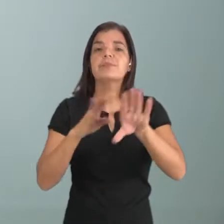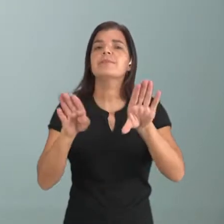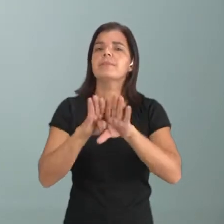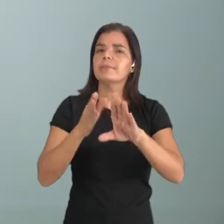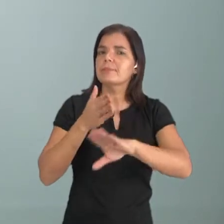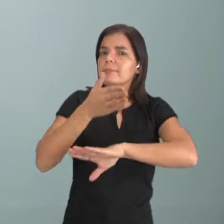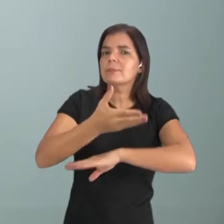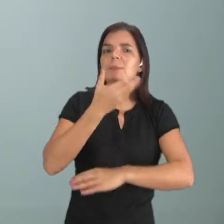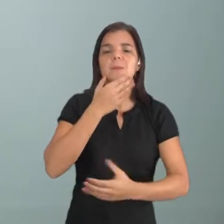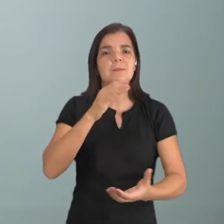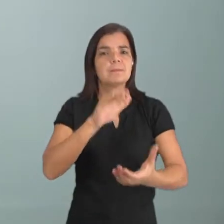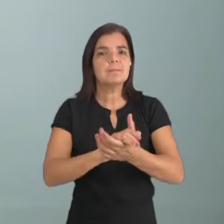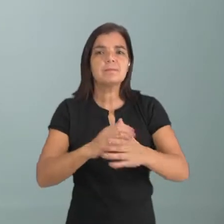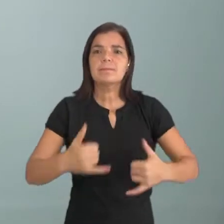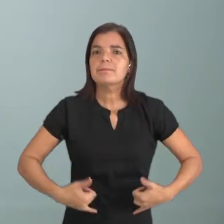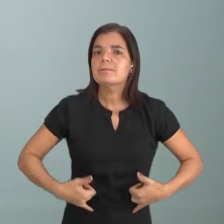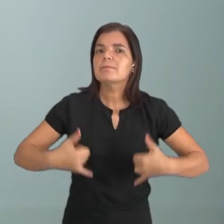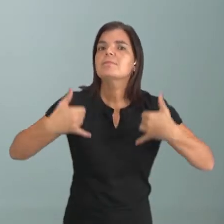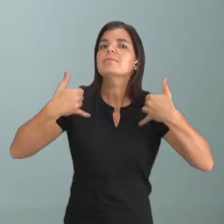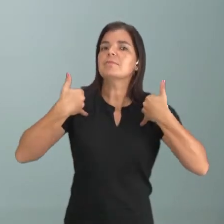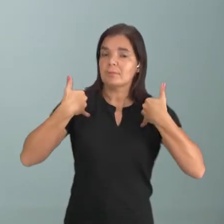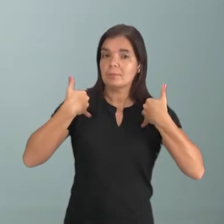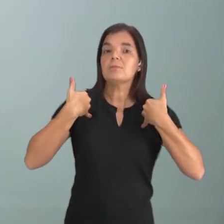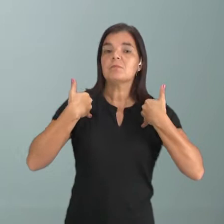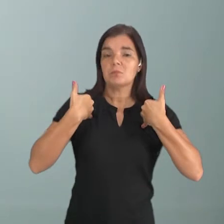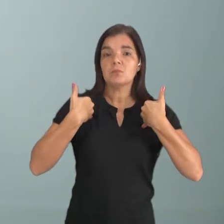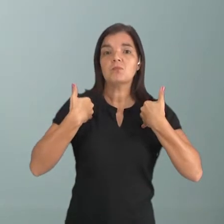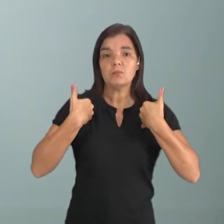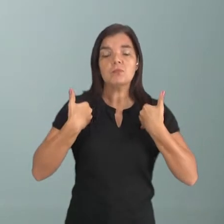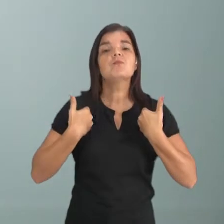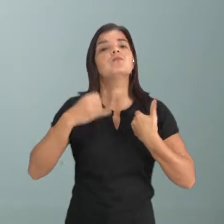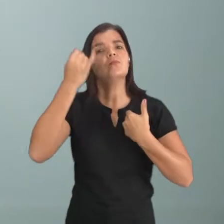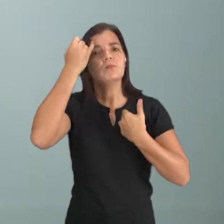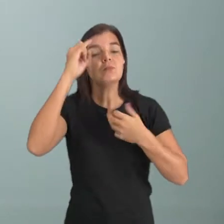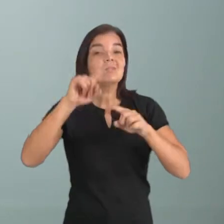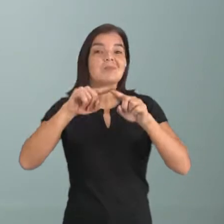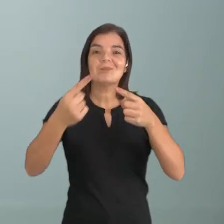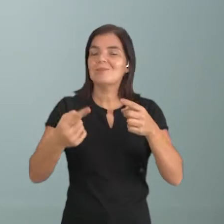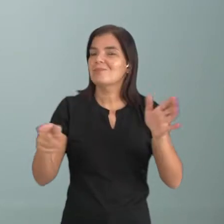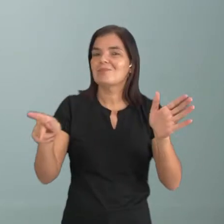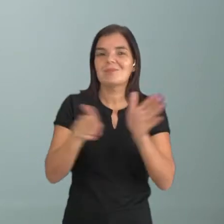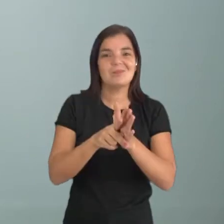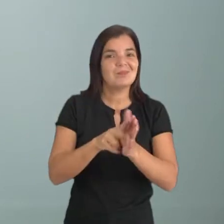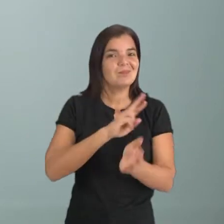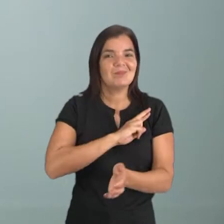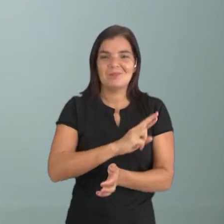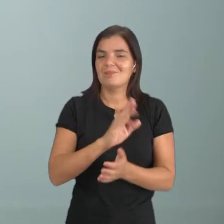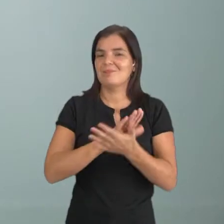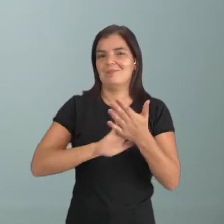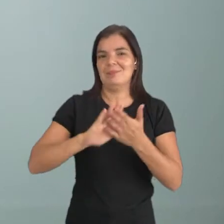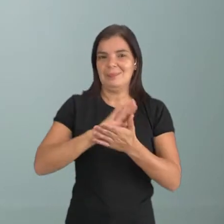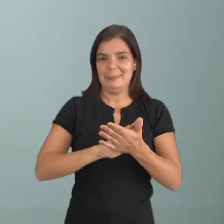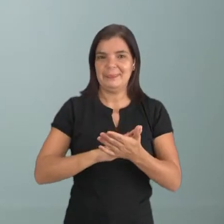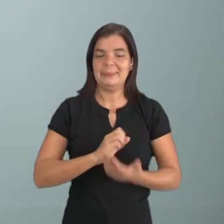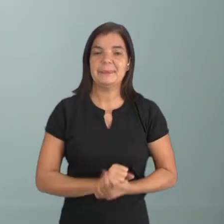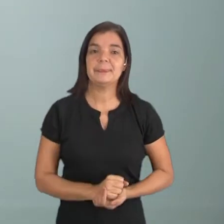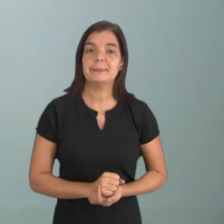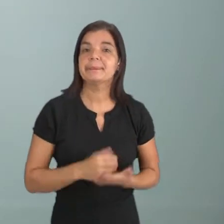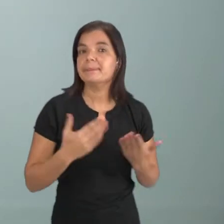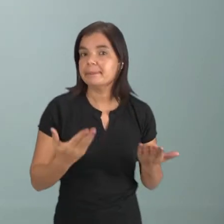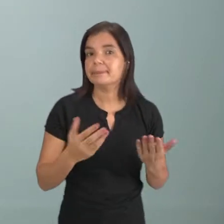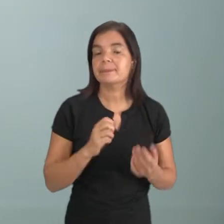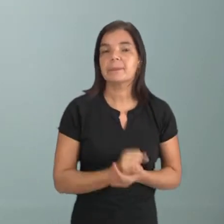nos casamentos, vai em aniversário, né, comuna com essa ideia, só que ele não pertence a nenhuma religião, tá?